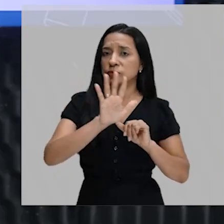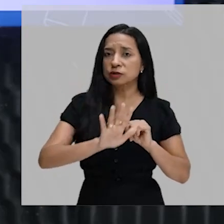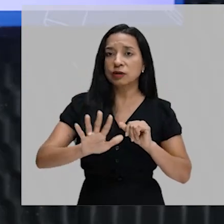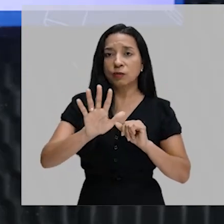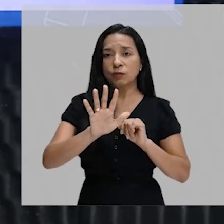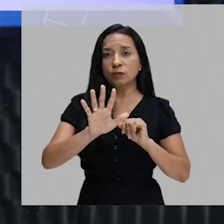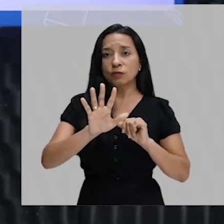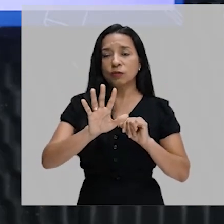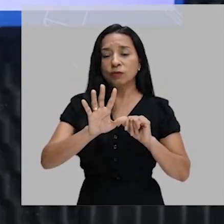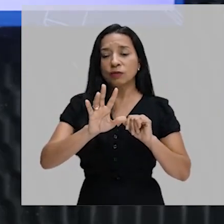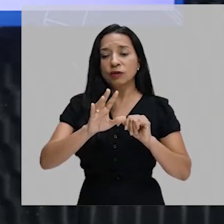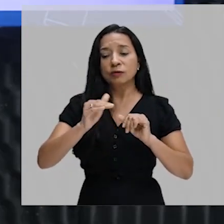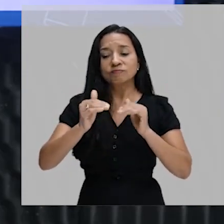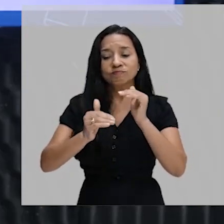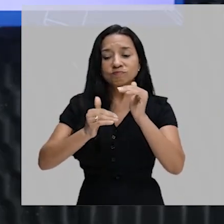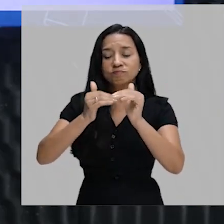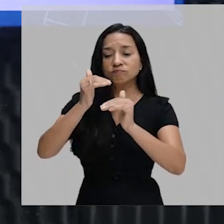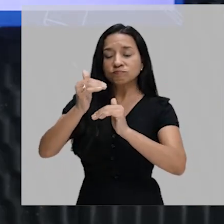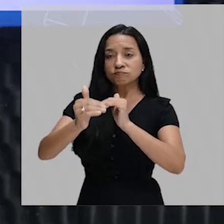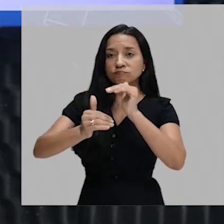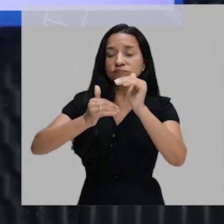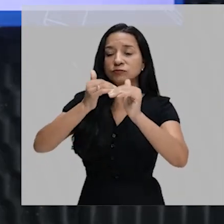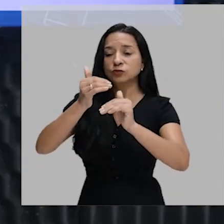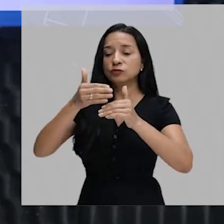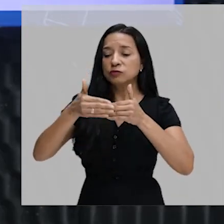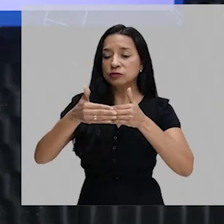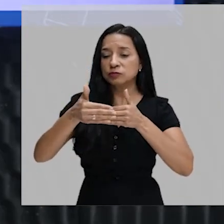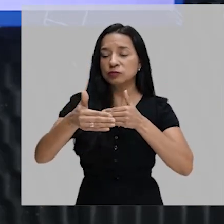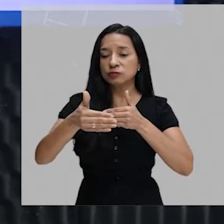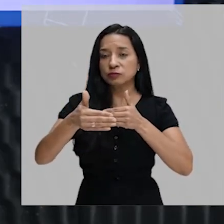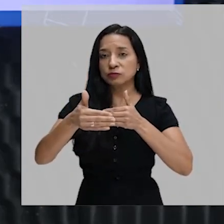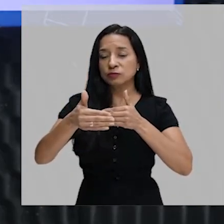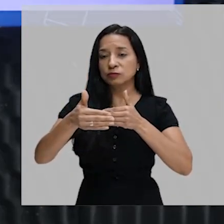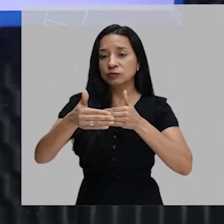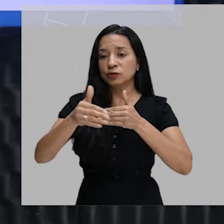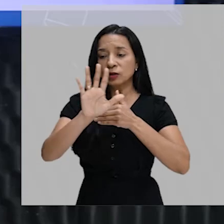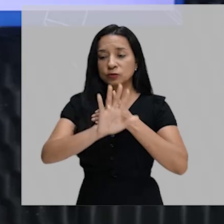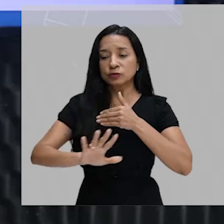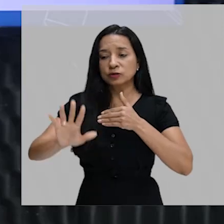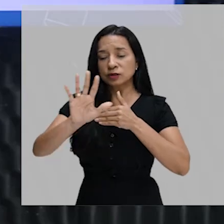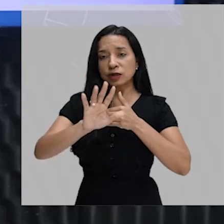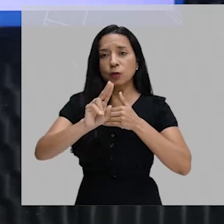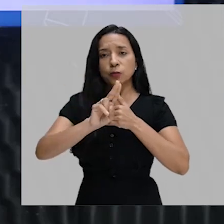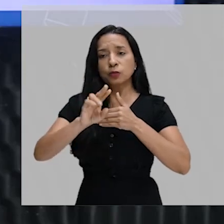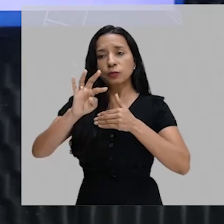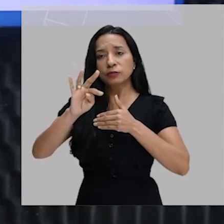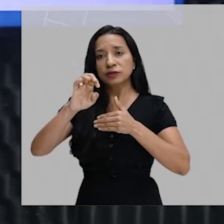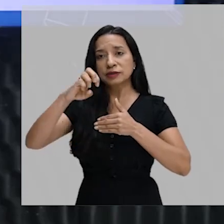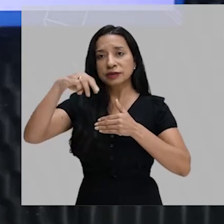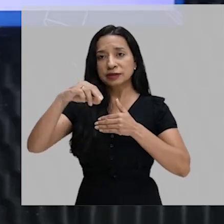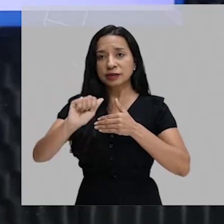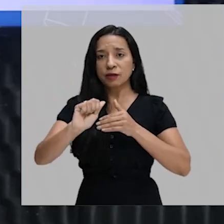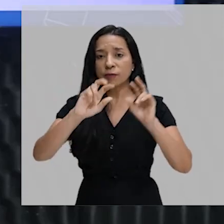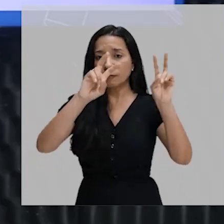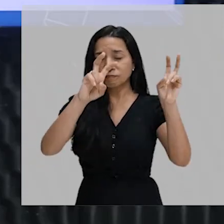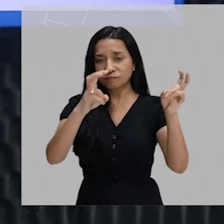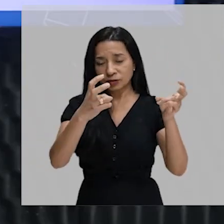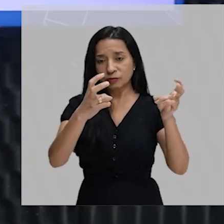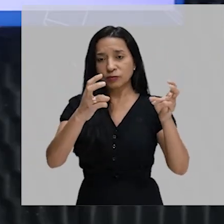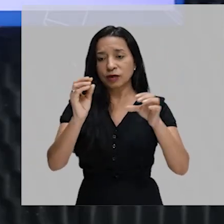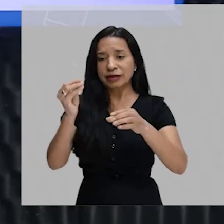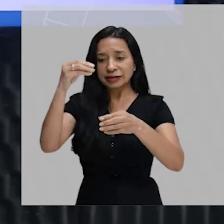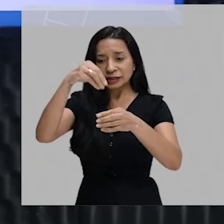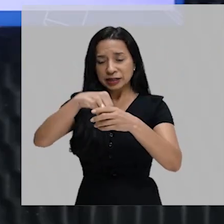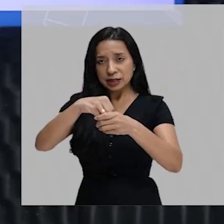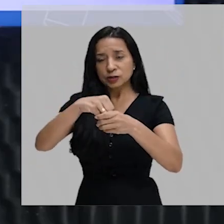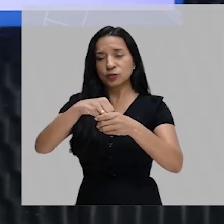Esse assunto é desenvolvido, né? O assunto geral a gente chama de tema. E dentro dos temas nós temos os